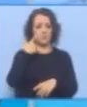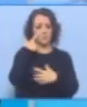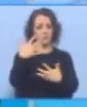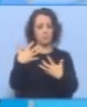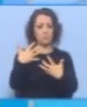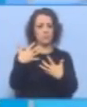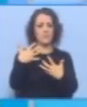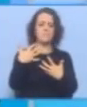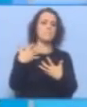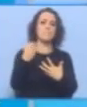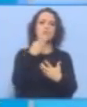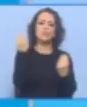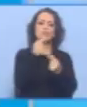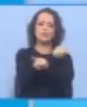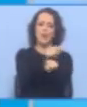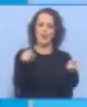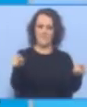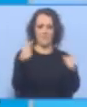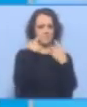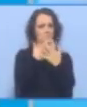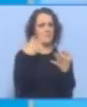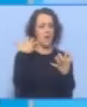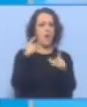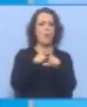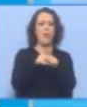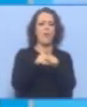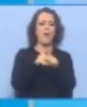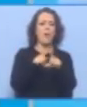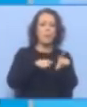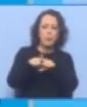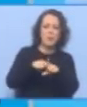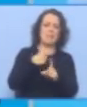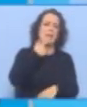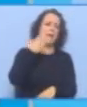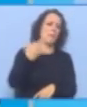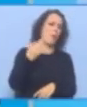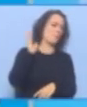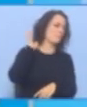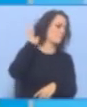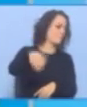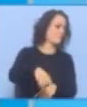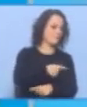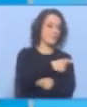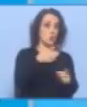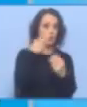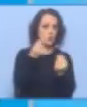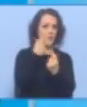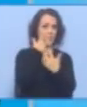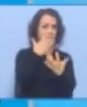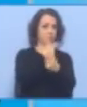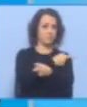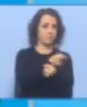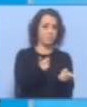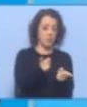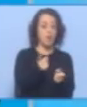particular nas novas gerações e, portanto, este descrédito em relação à política é acentuado nas novas gerações. E o